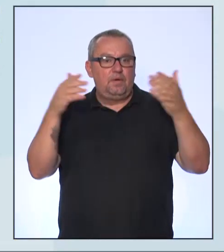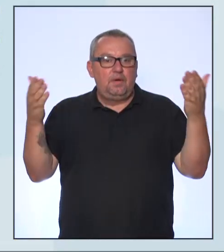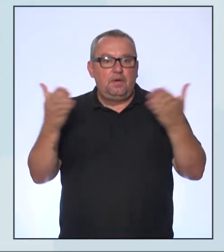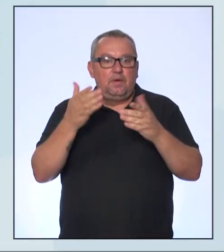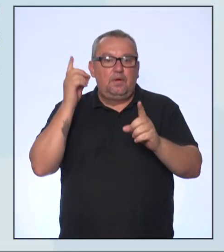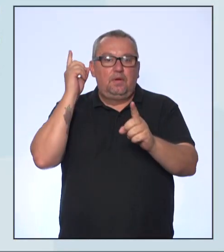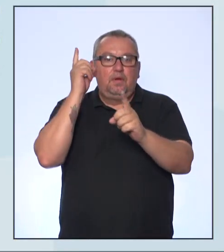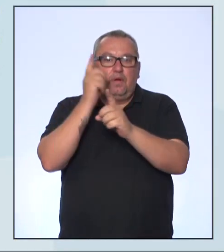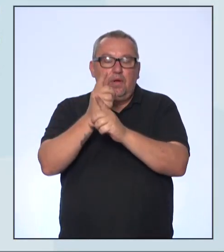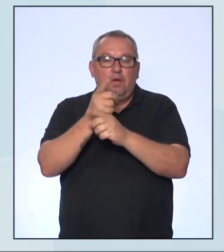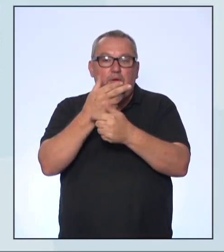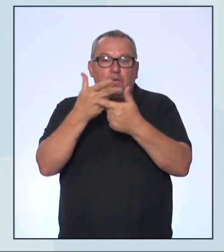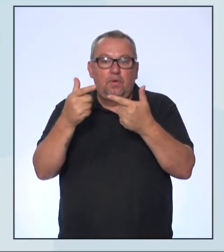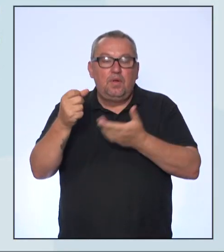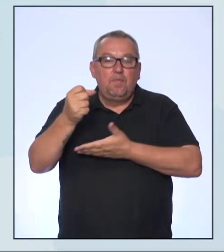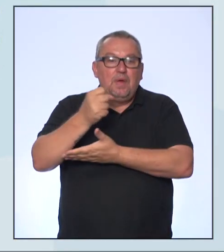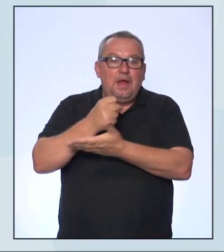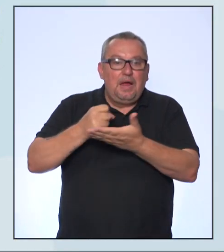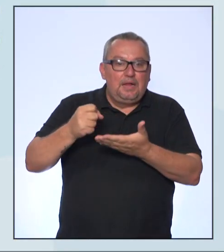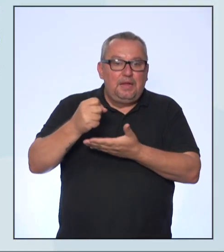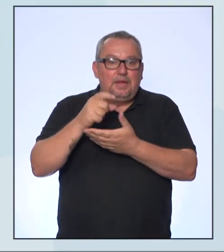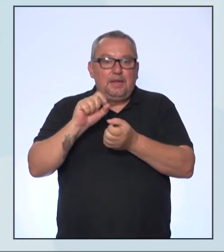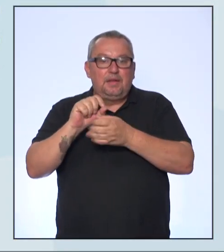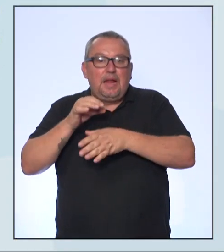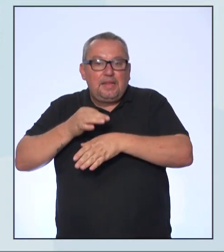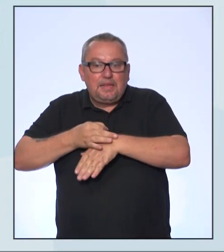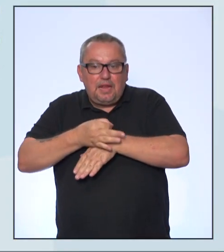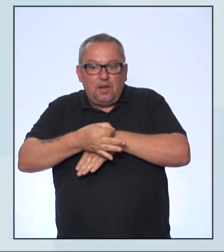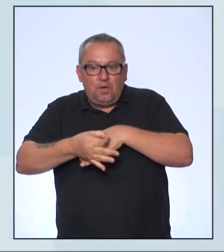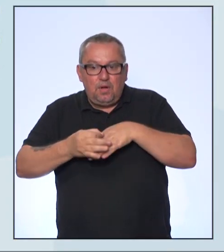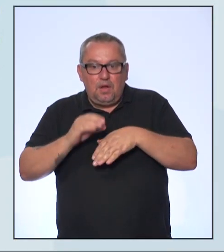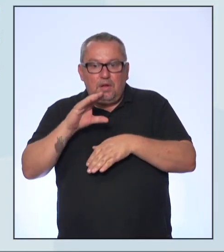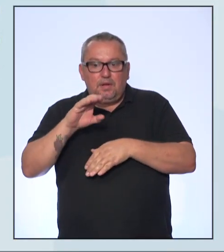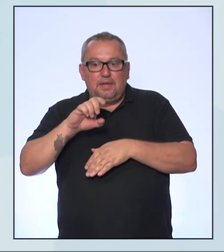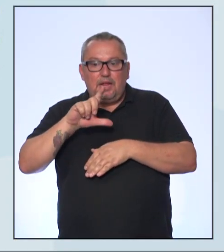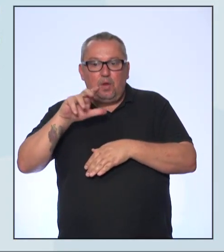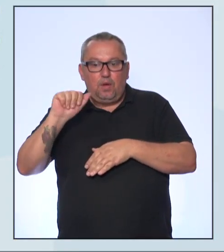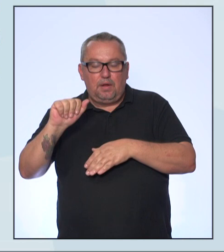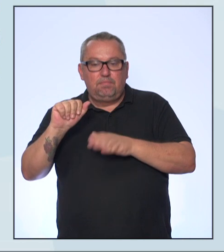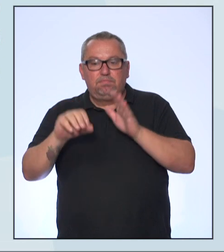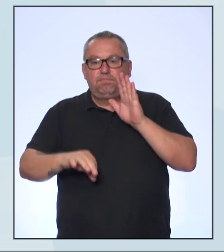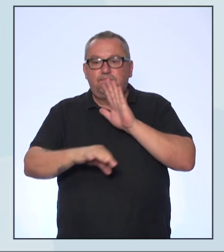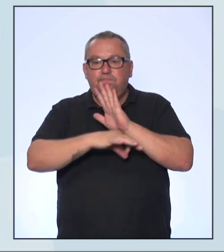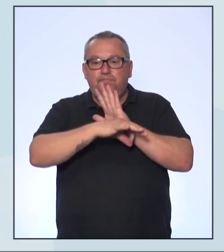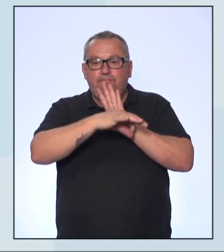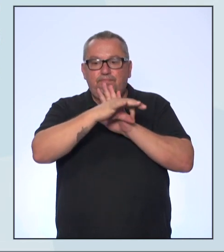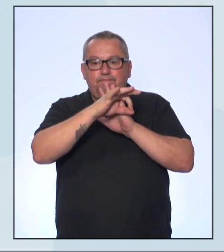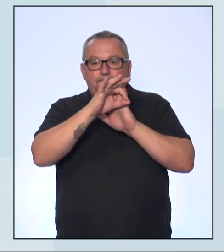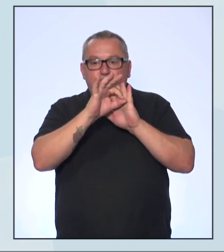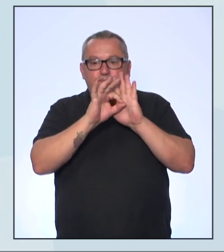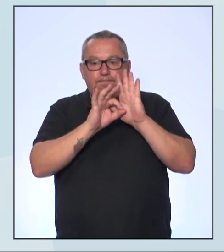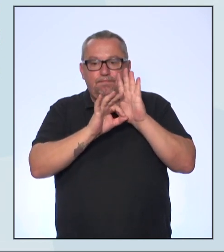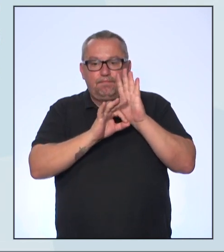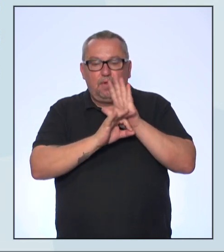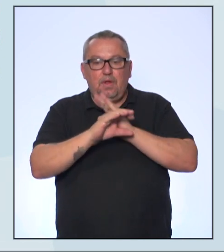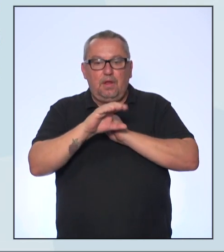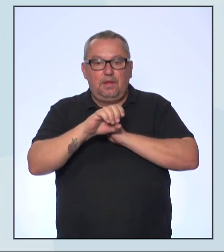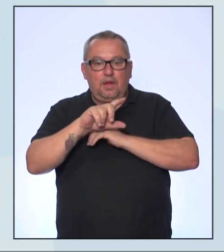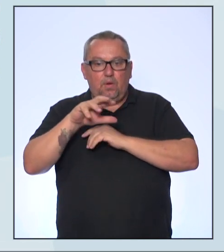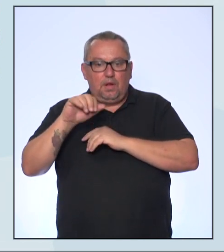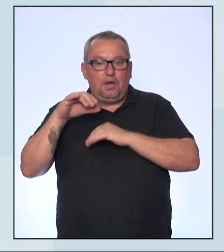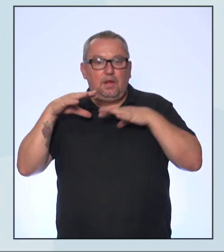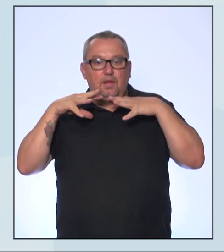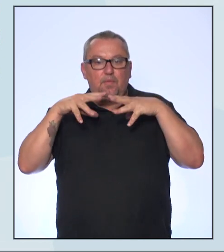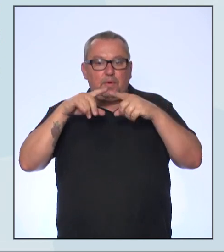identificar os elementos básicos que compõem as células. Né? Quais são os elementos que tem em todas as células e as suas